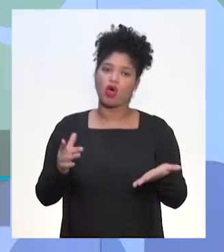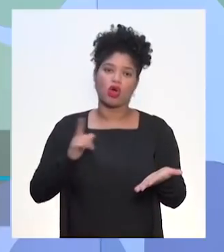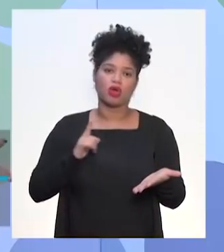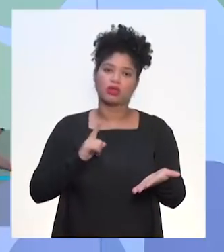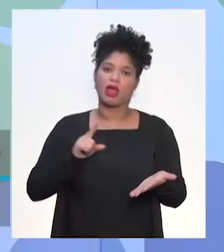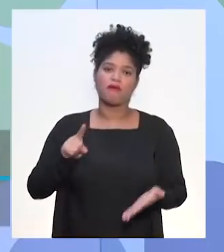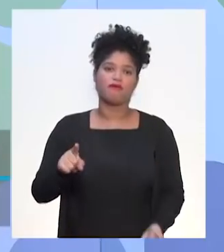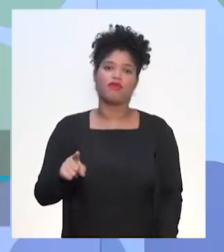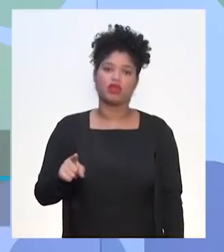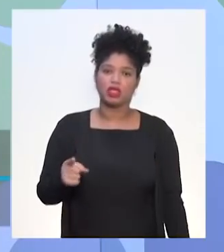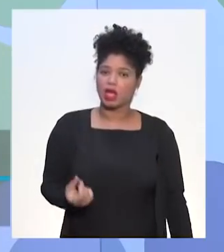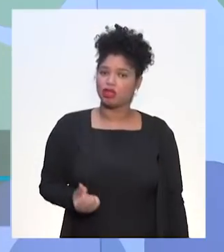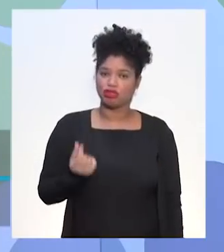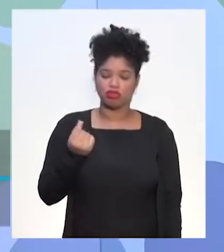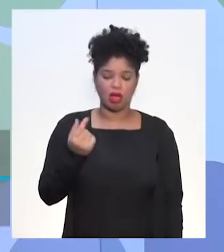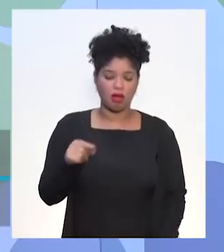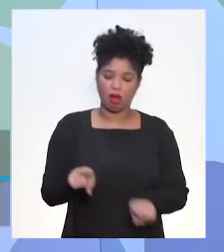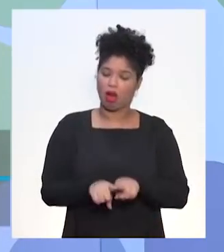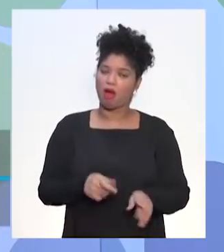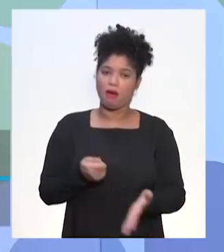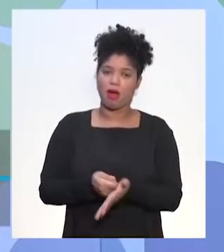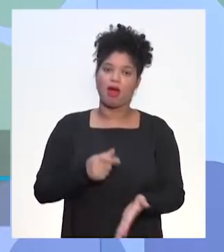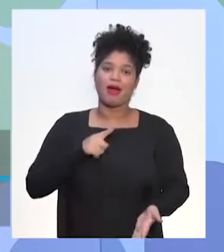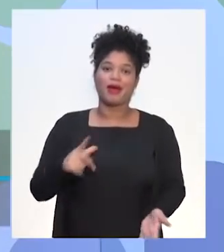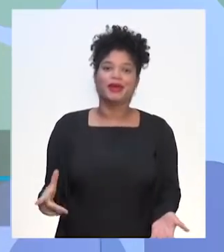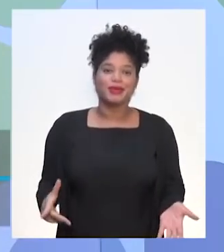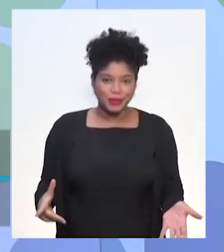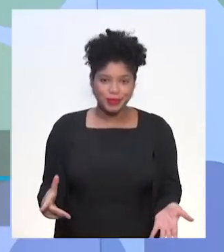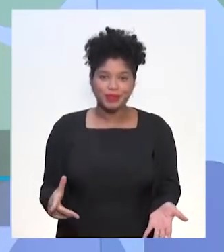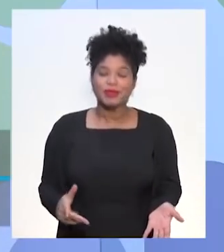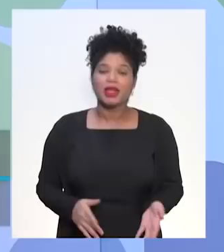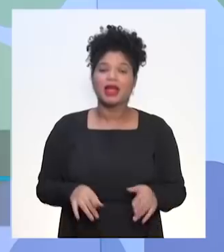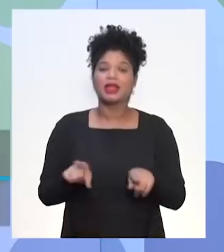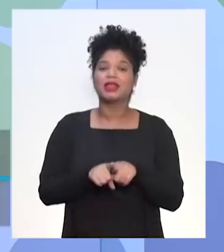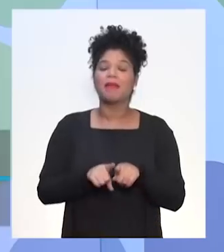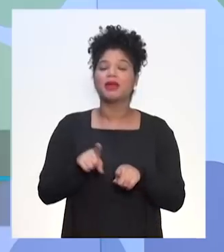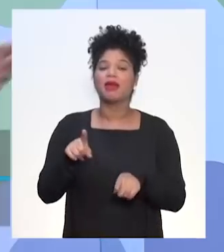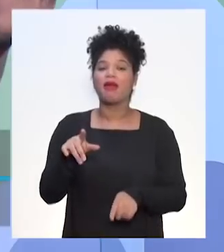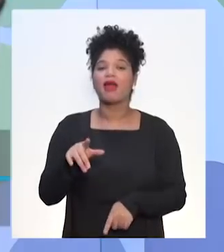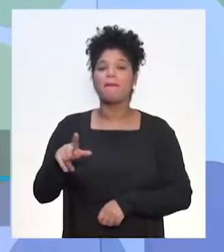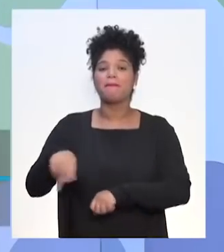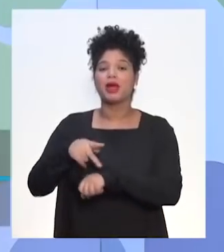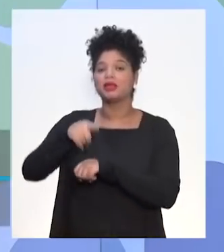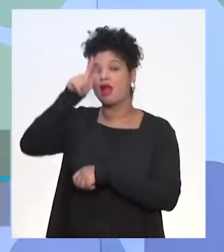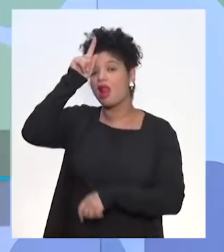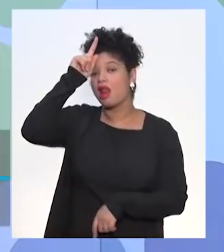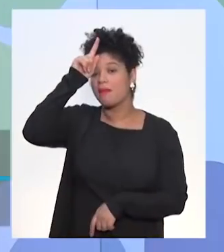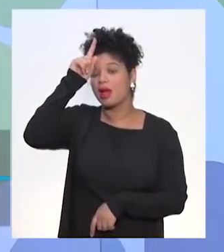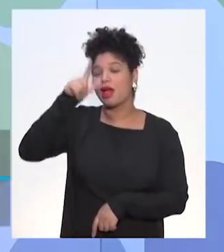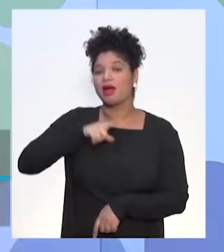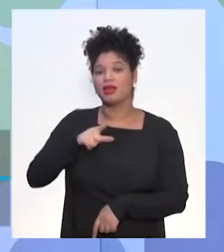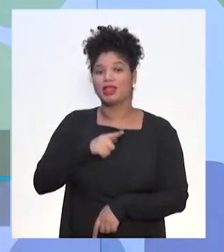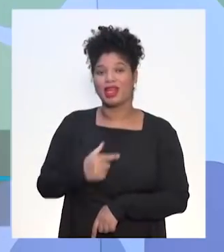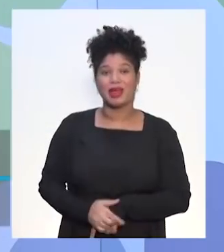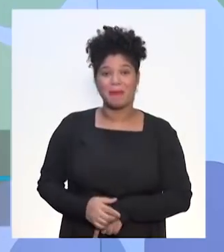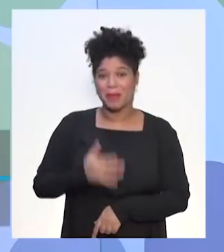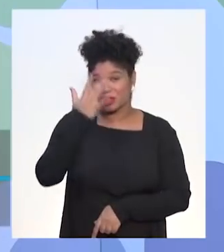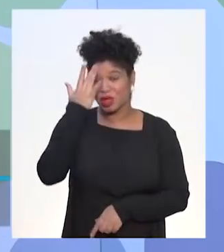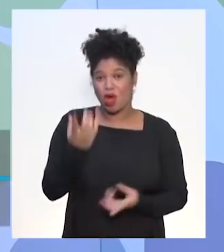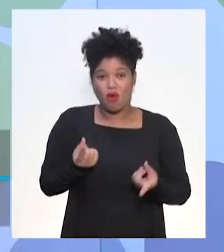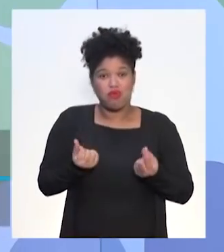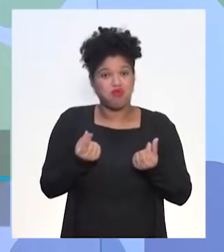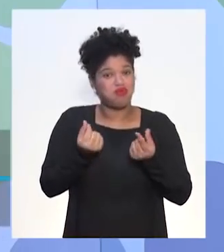e financeiramente também. E aí você vai entrar ali numa Alemanha onde você vai ter uma crise econômica absurda, eles estão tendo